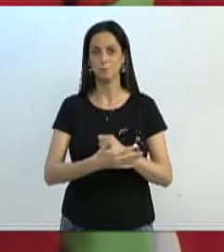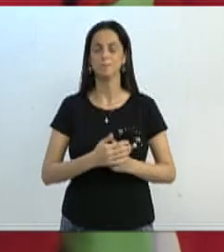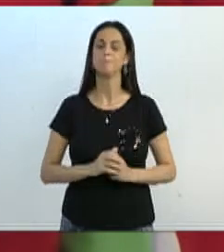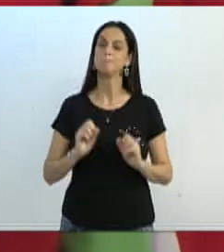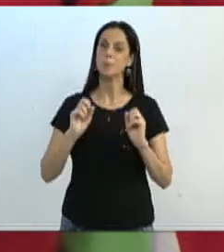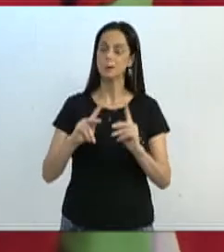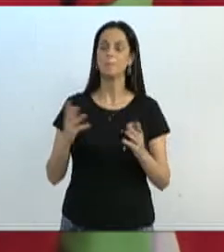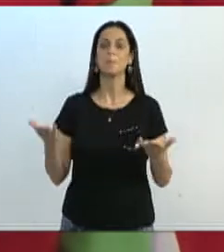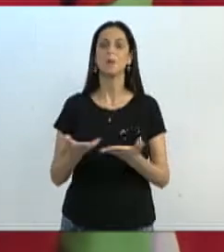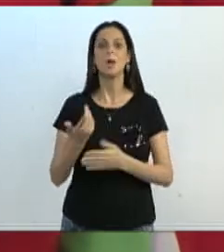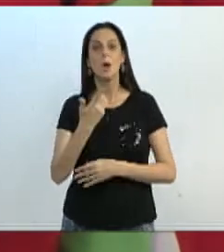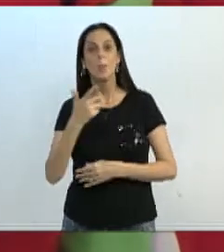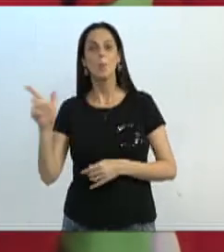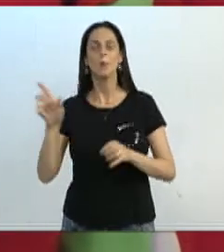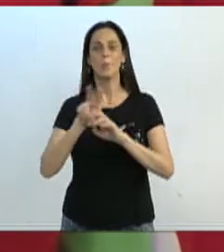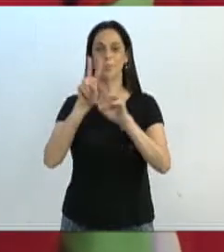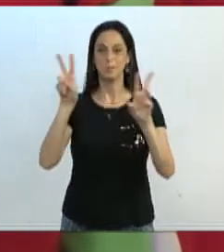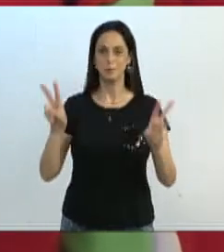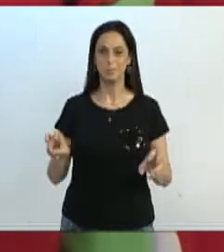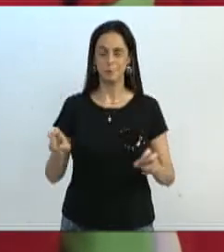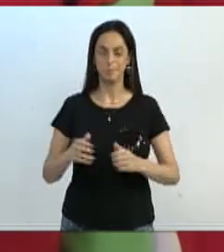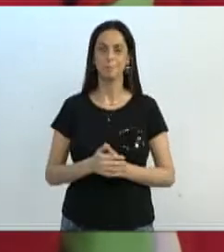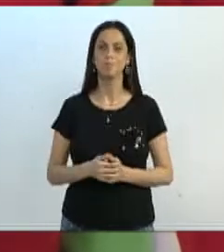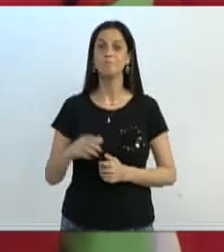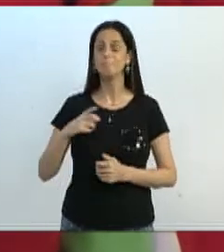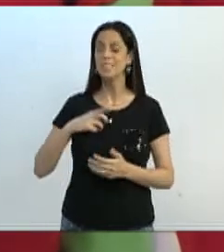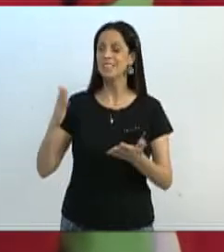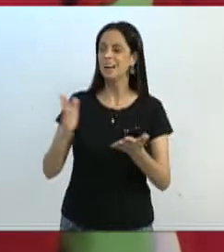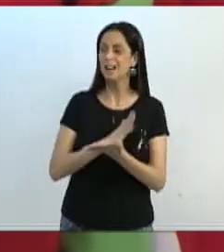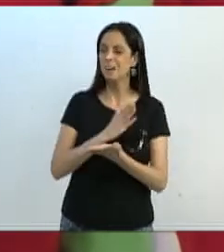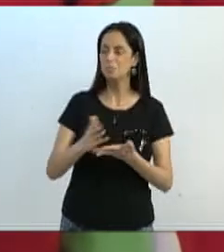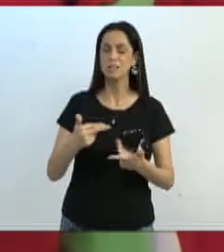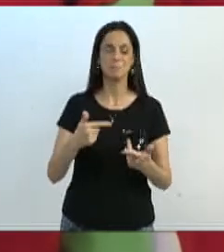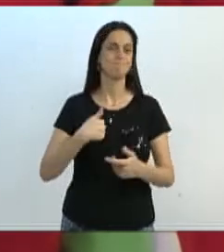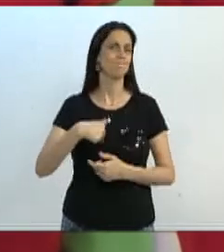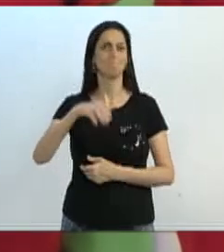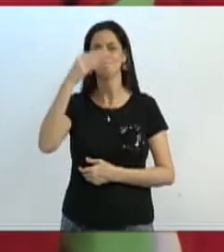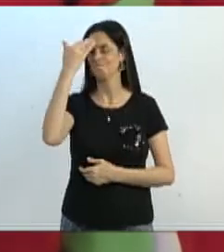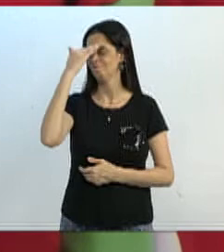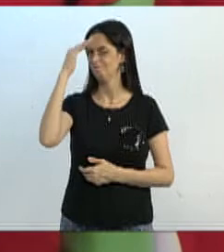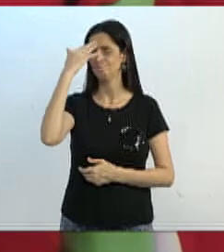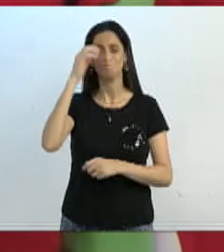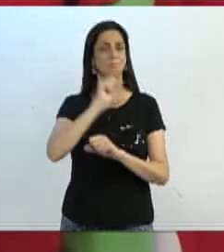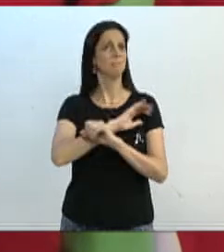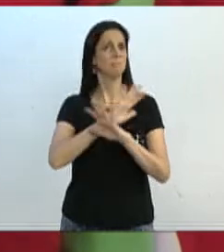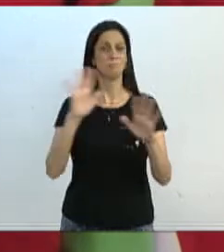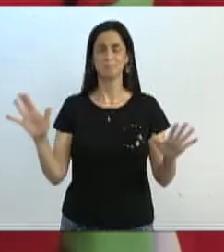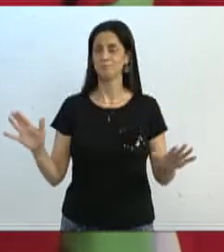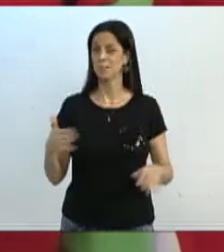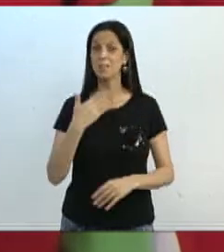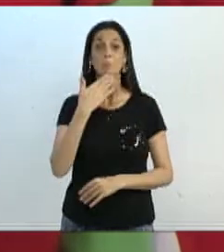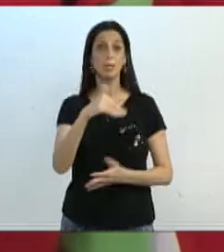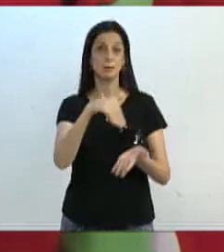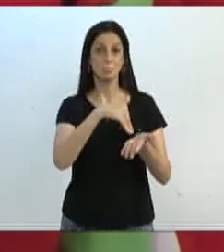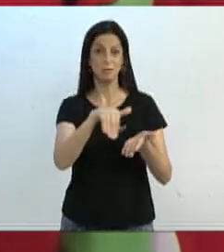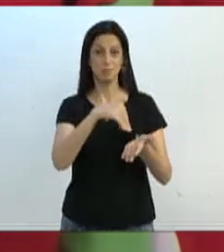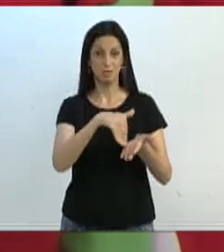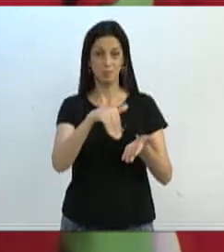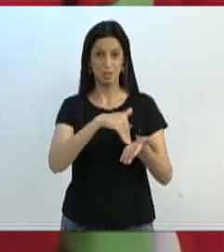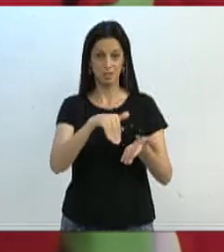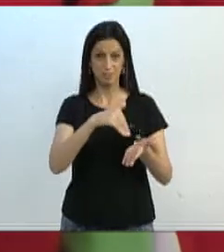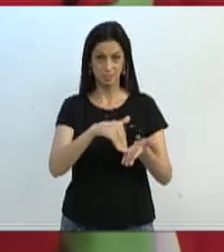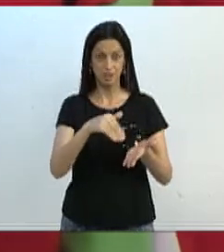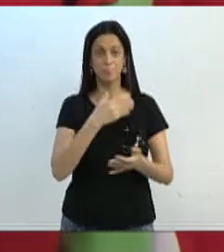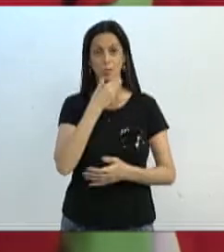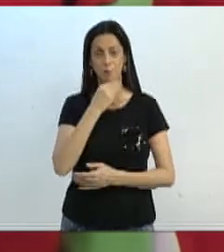Blumenau. Tem coisas que eu não consigo entender, eu gostaria que a nossa secretaria, através do secretário